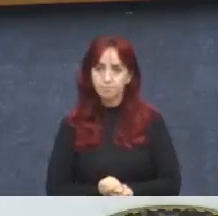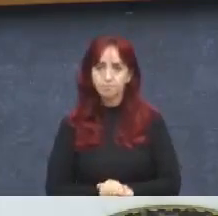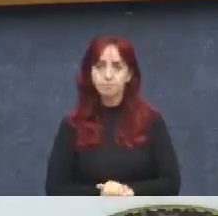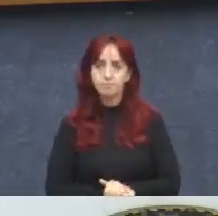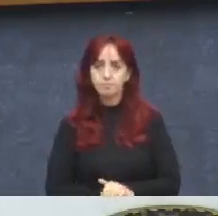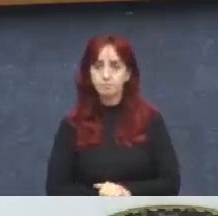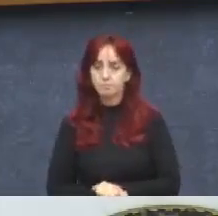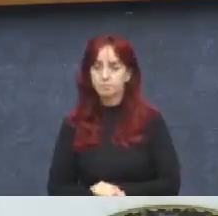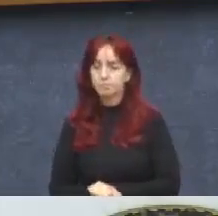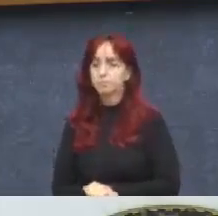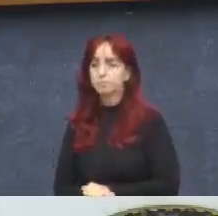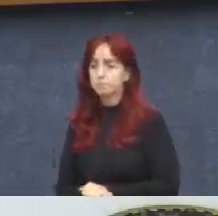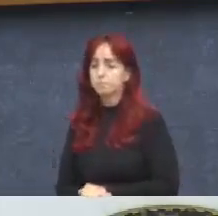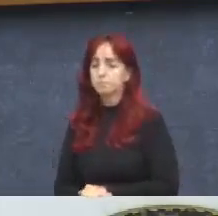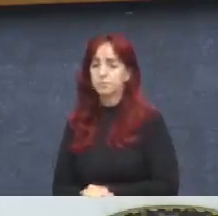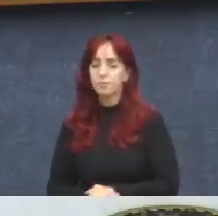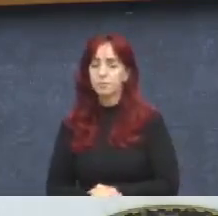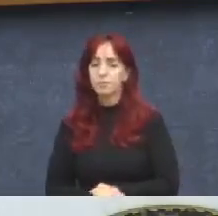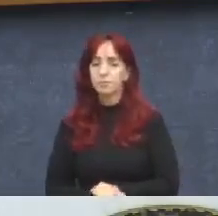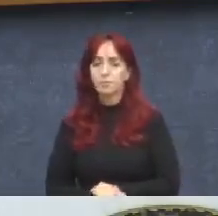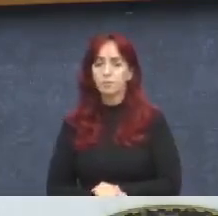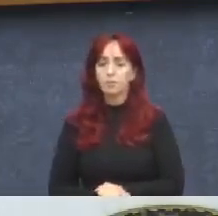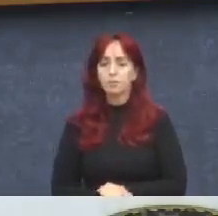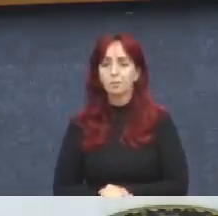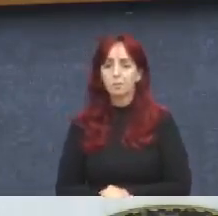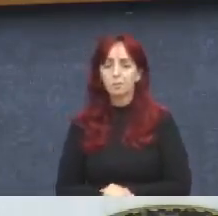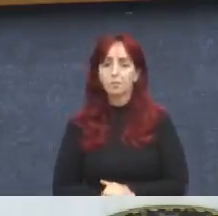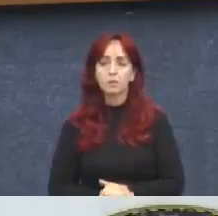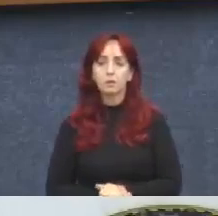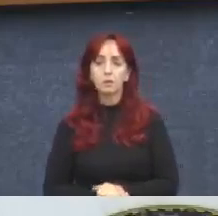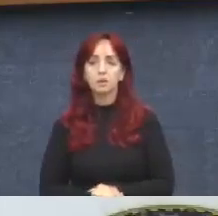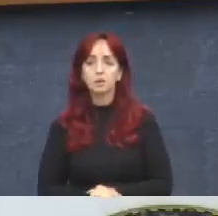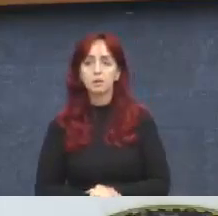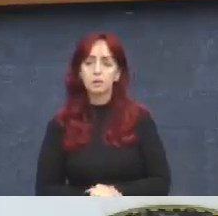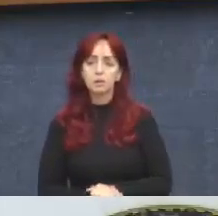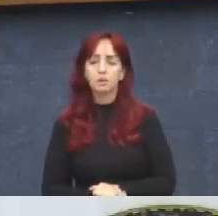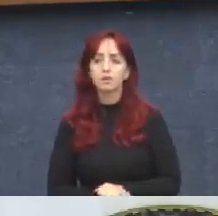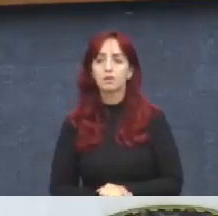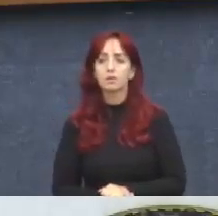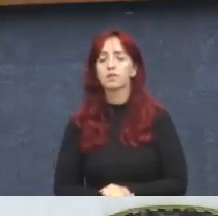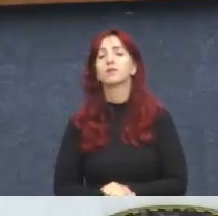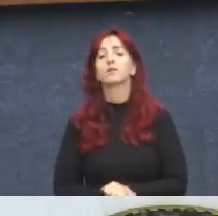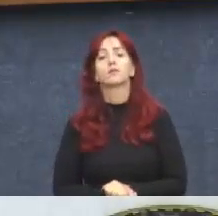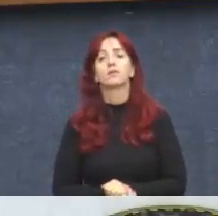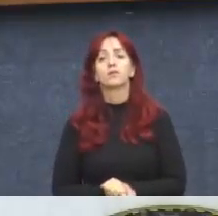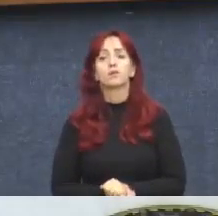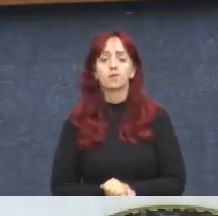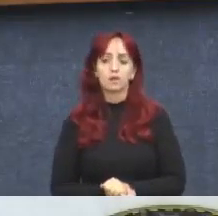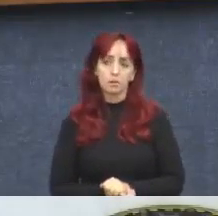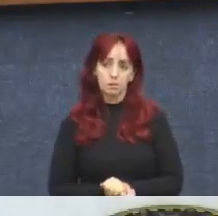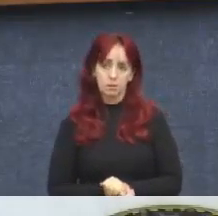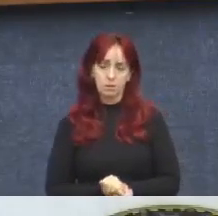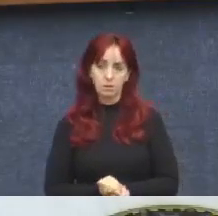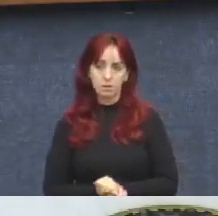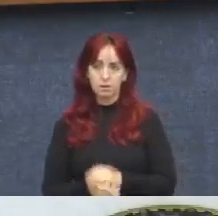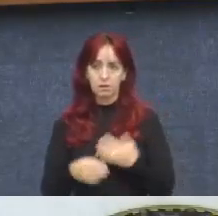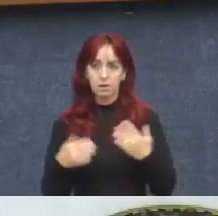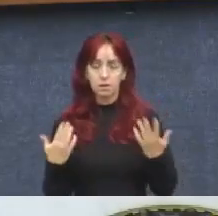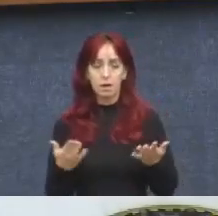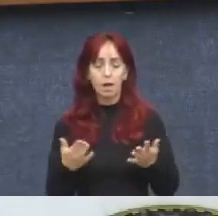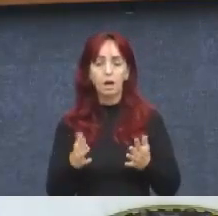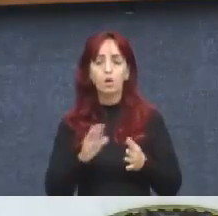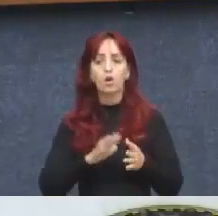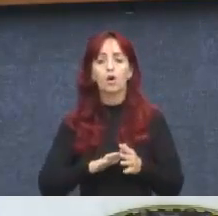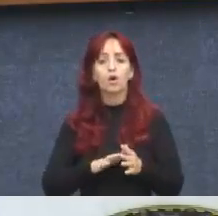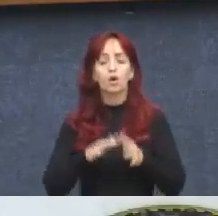o seu projeto? Veto. E o seu de mulher? Ah, caraca. Então, sem anúncios. Vamos ao grande